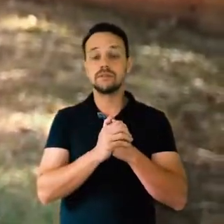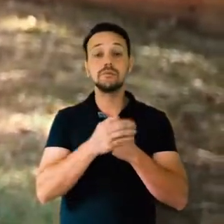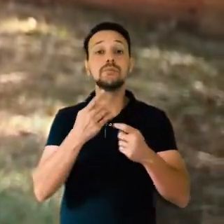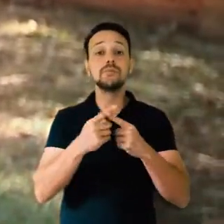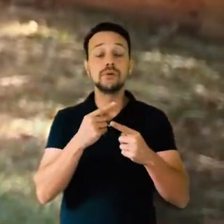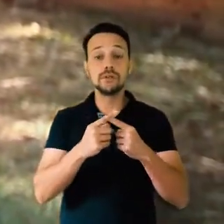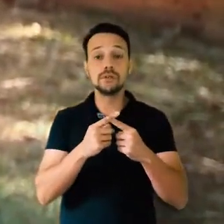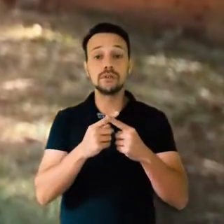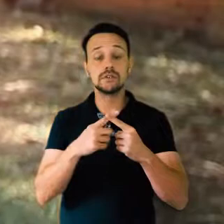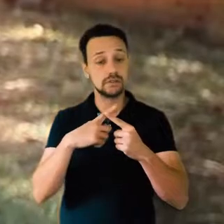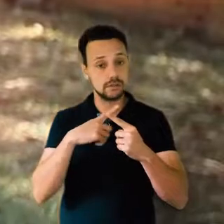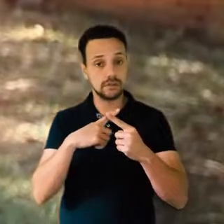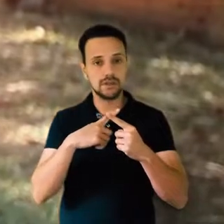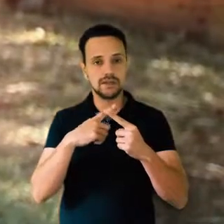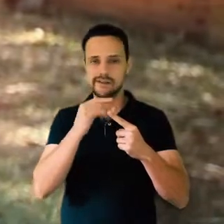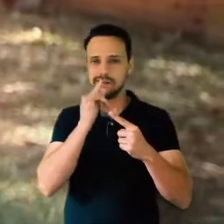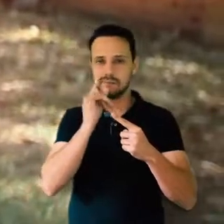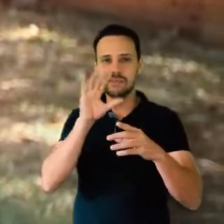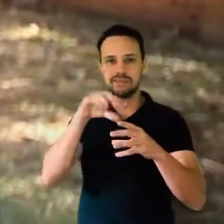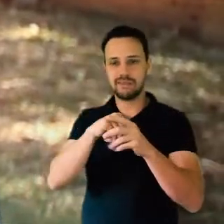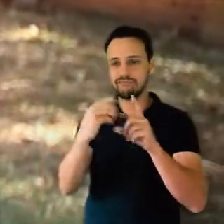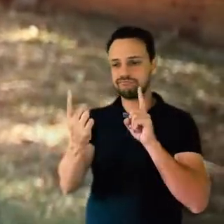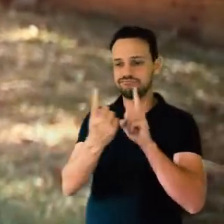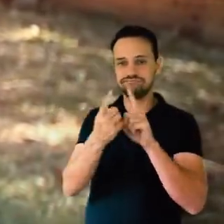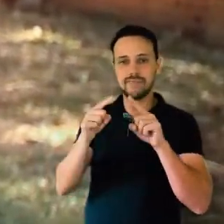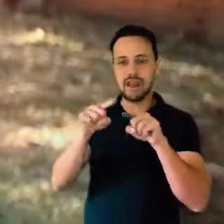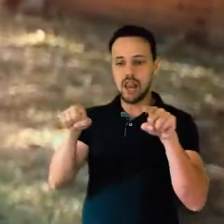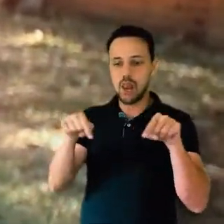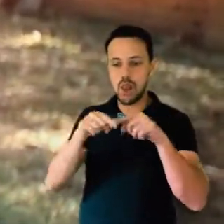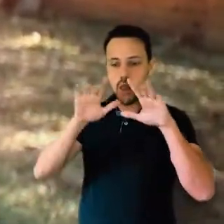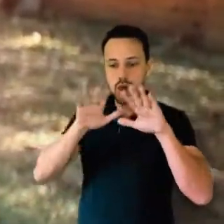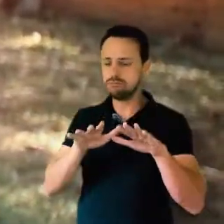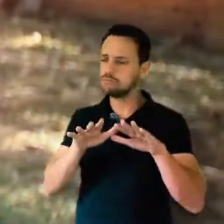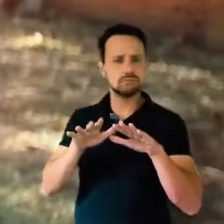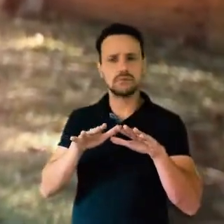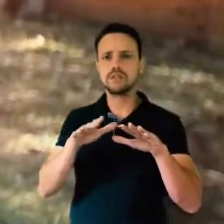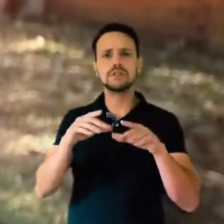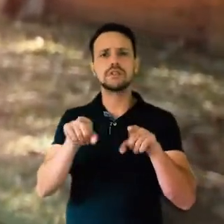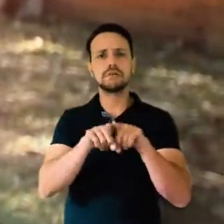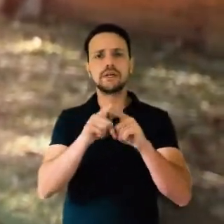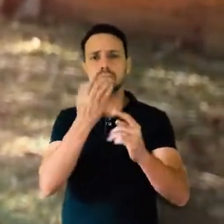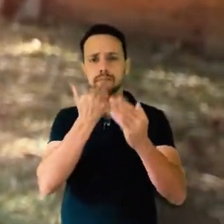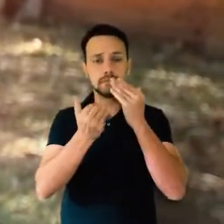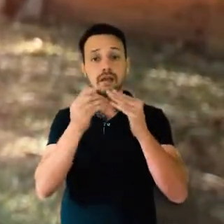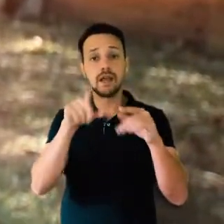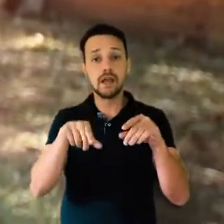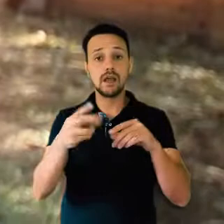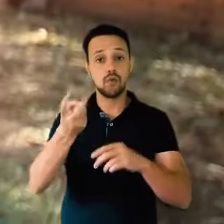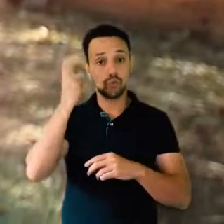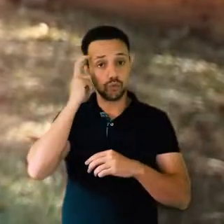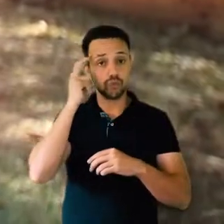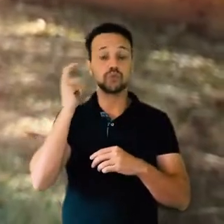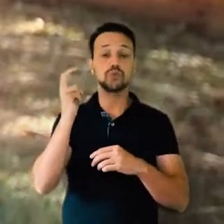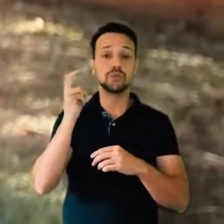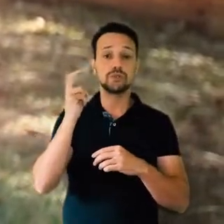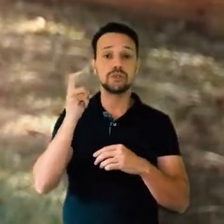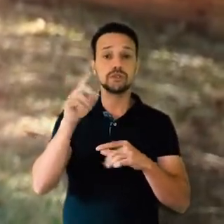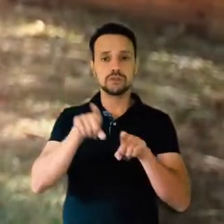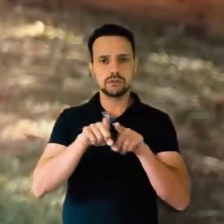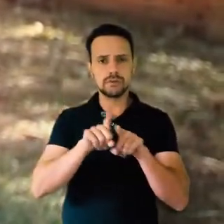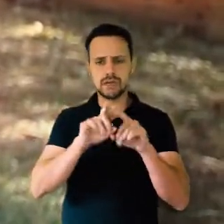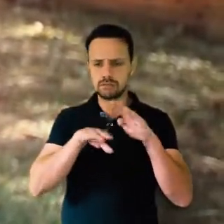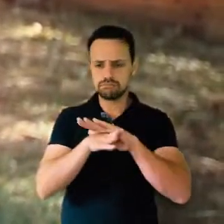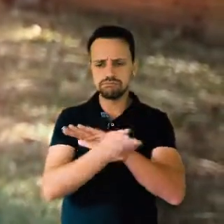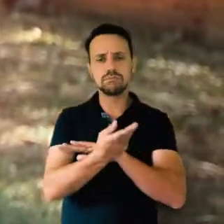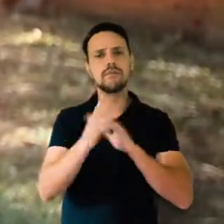ocupacional, né? Sair um pouquinho do consultório, porque a nutrição não é só no consultório, a alimentação faz parte da cultura,